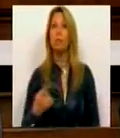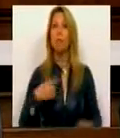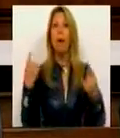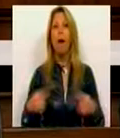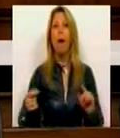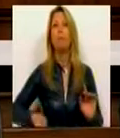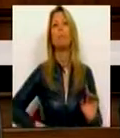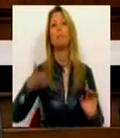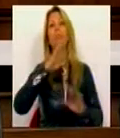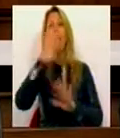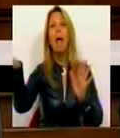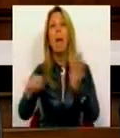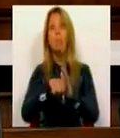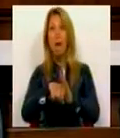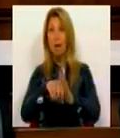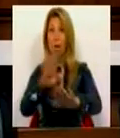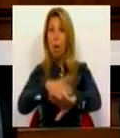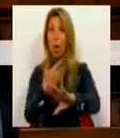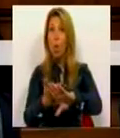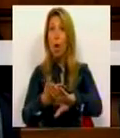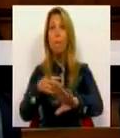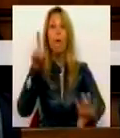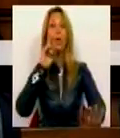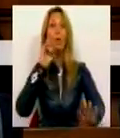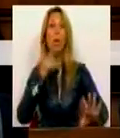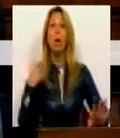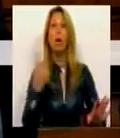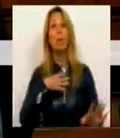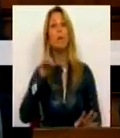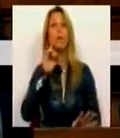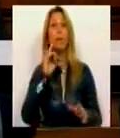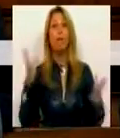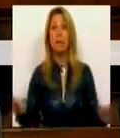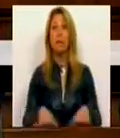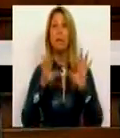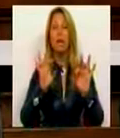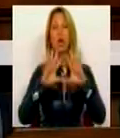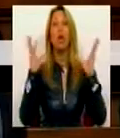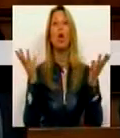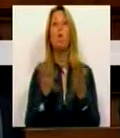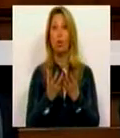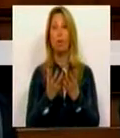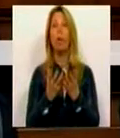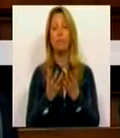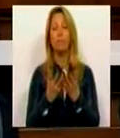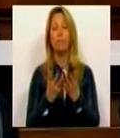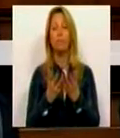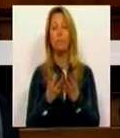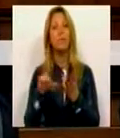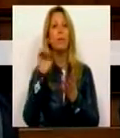conjunto de ameaças mais relevantes para a nossa segurança e para a nossa defesa, como aliás, em geral, para a segurança